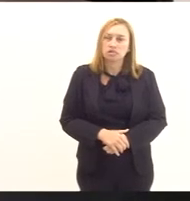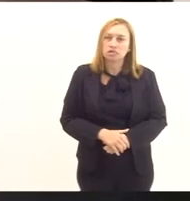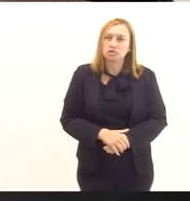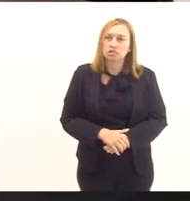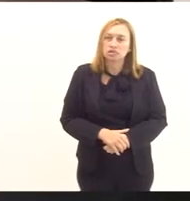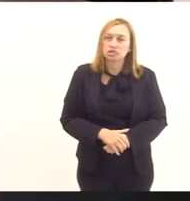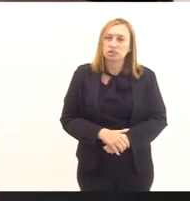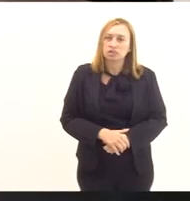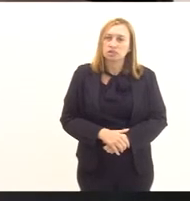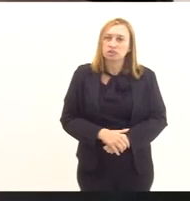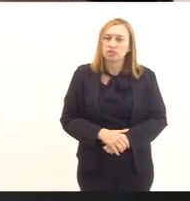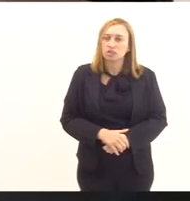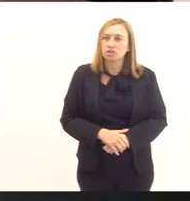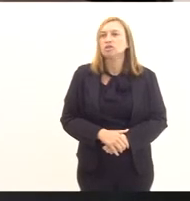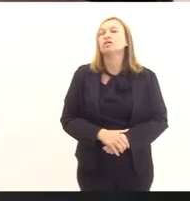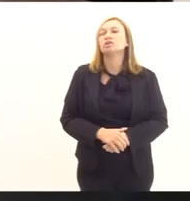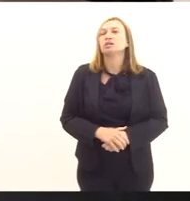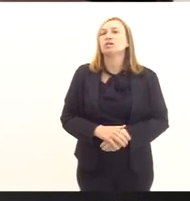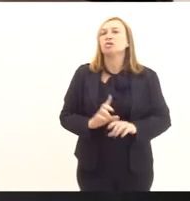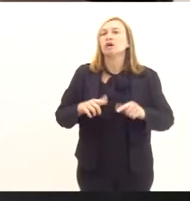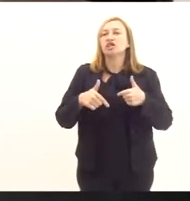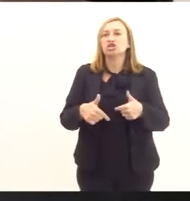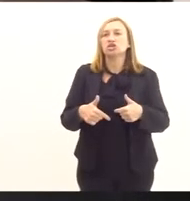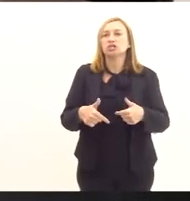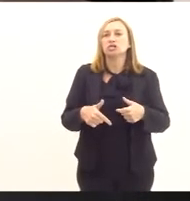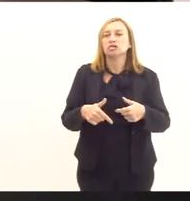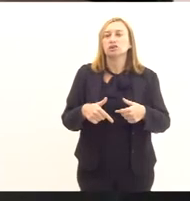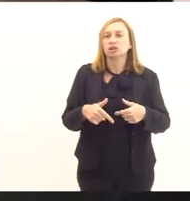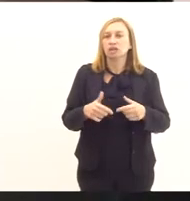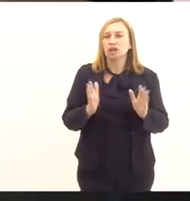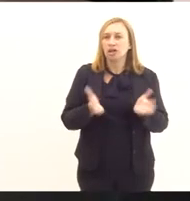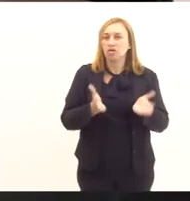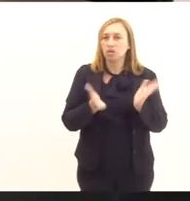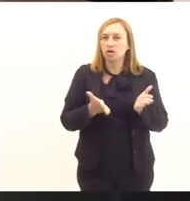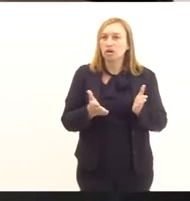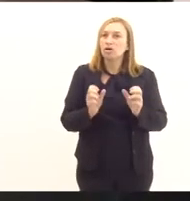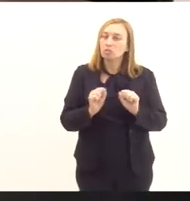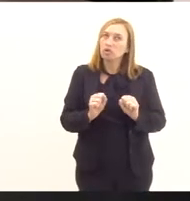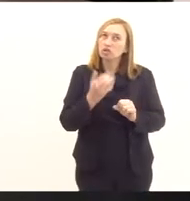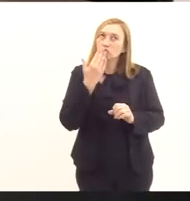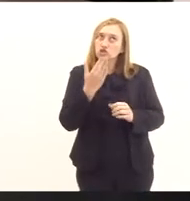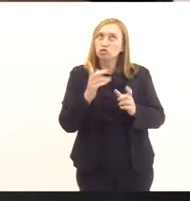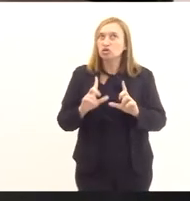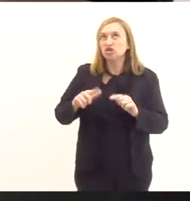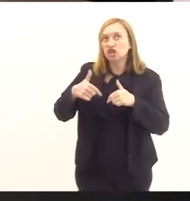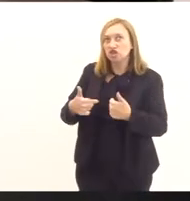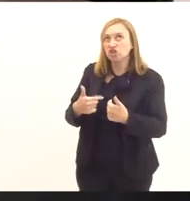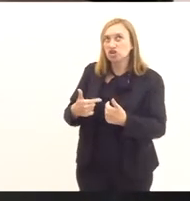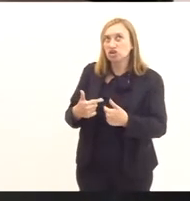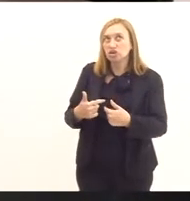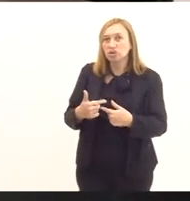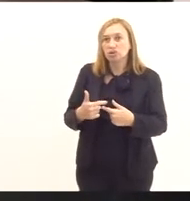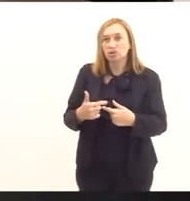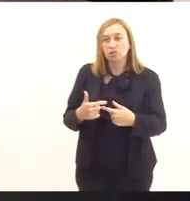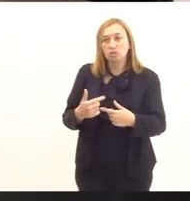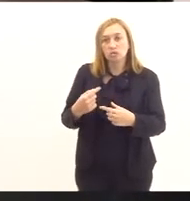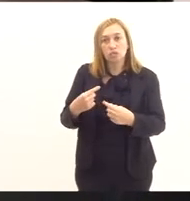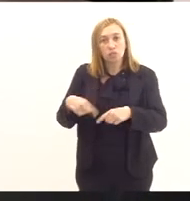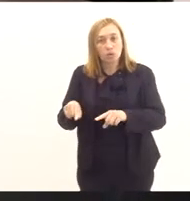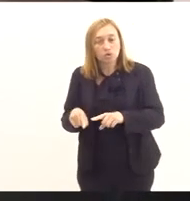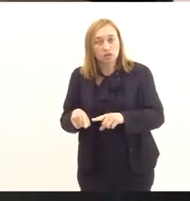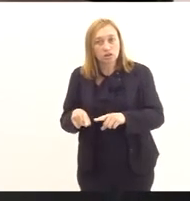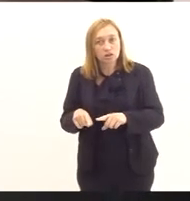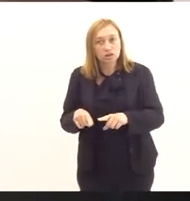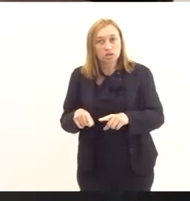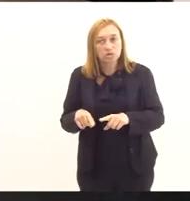diligência do Servidor Assembleia nesse exato momento necessário que pode haver algum tipo de reação ao manifestação que se